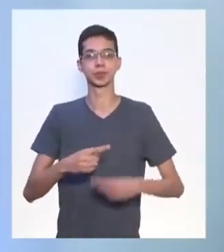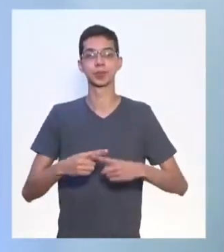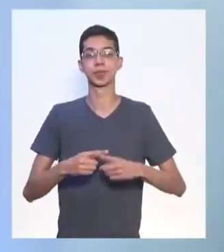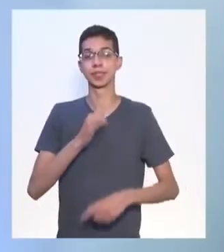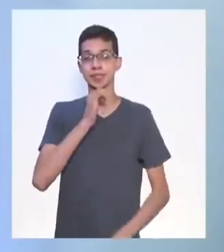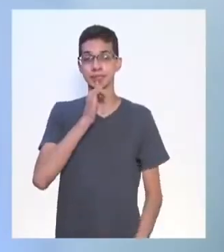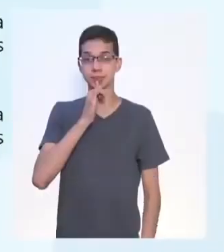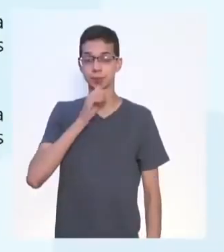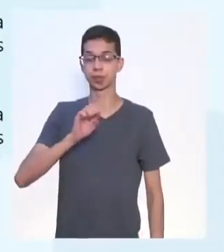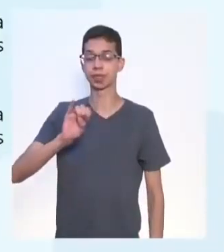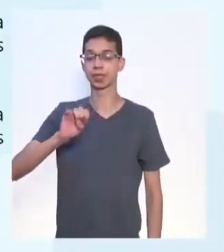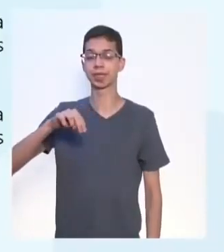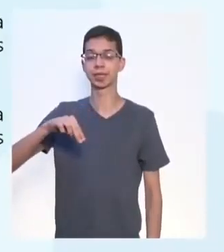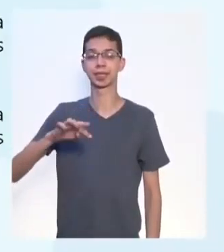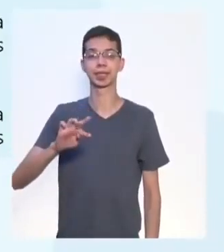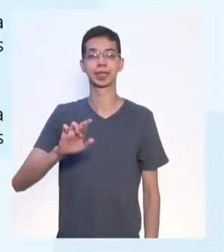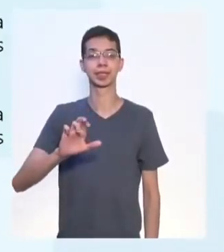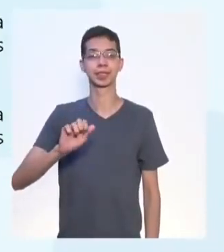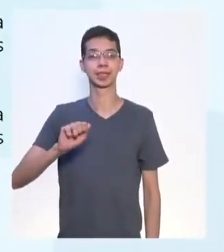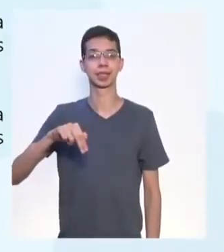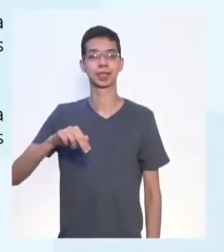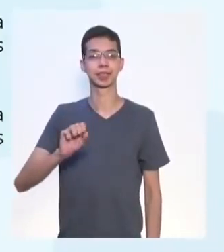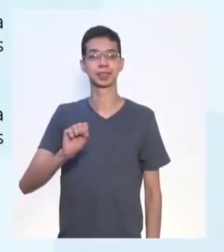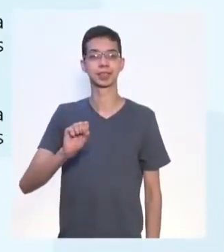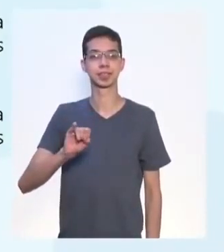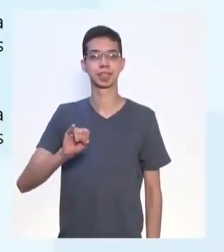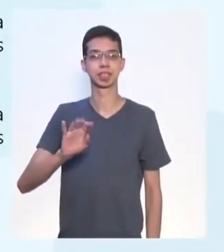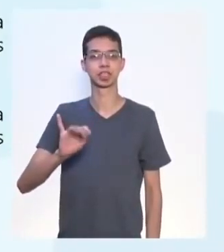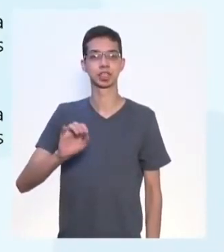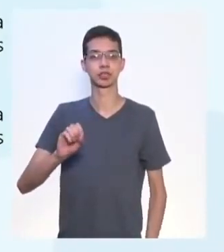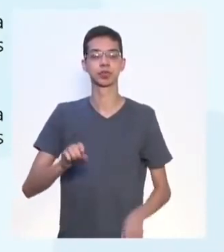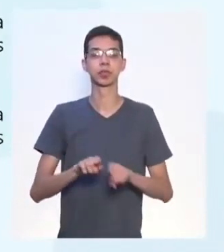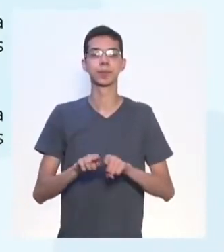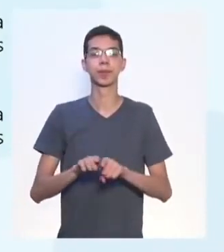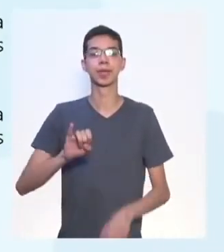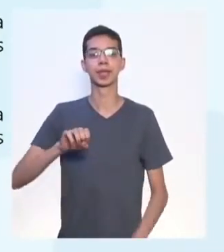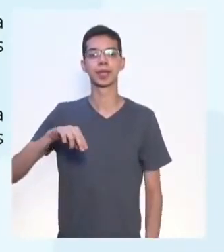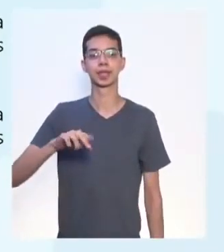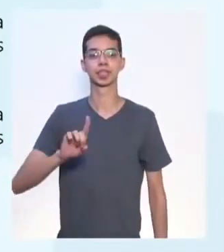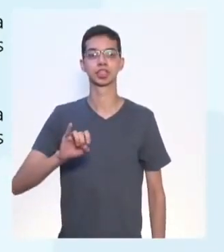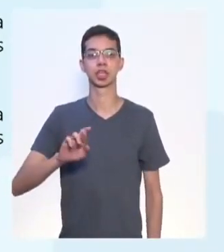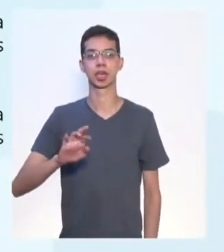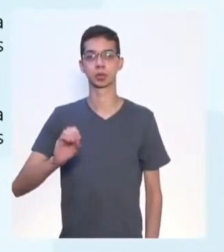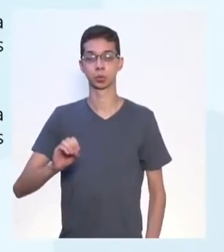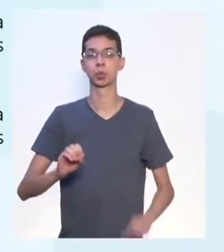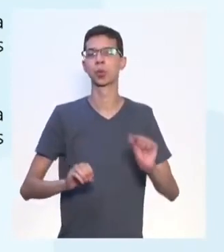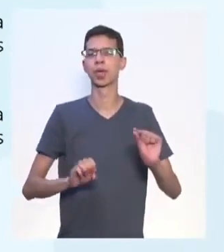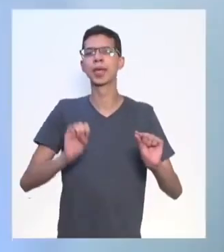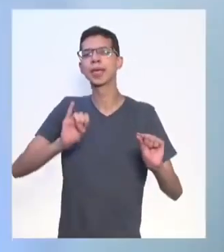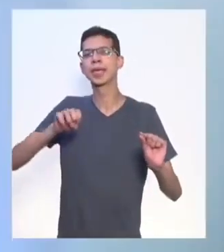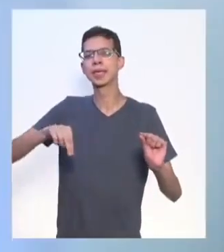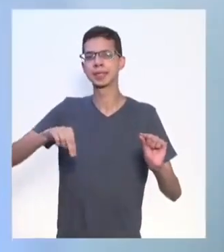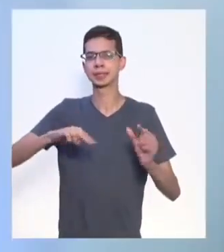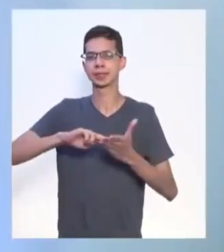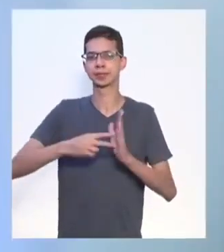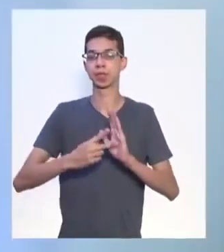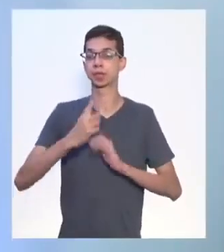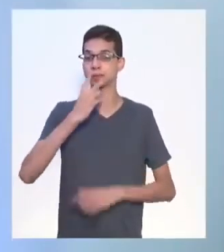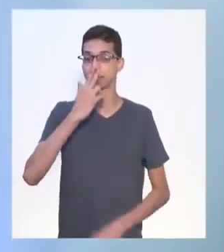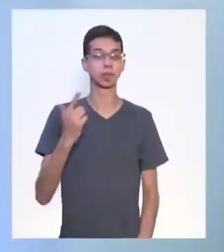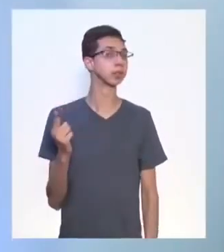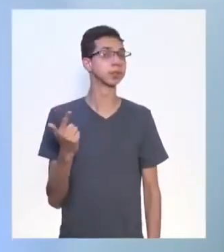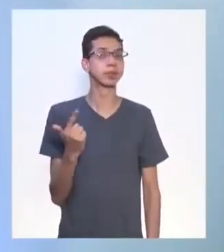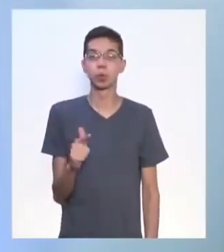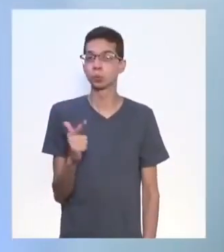de intransitivo e indireto, aí o prefixo in, ele dá uma ideia de negação, tá? Ou seja, não